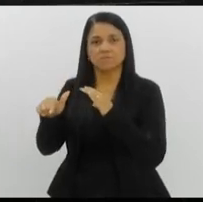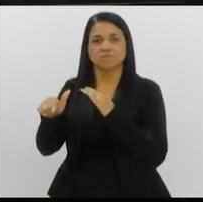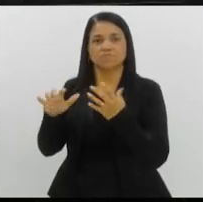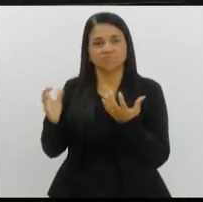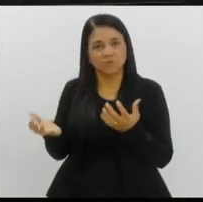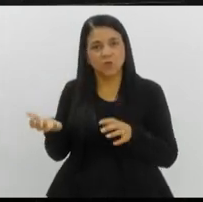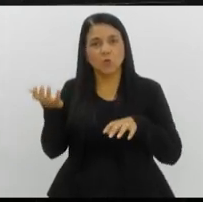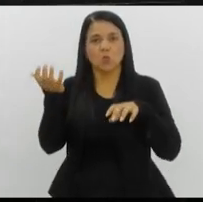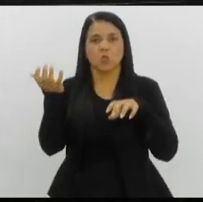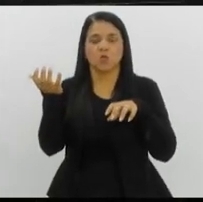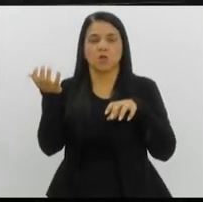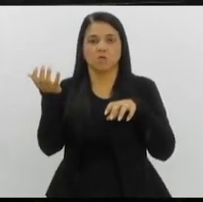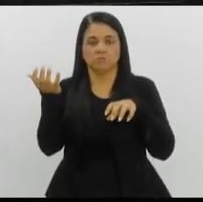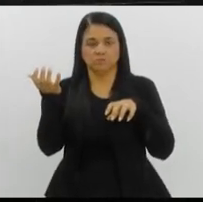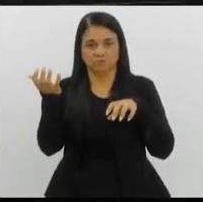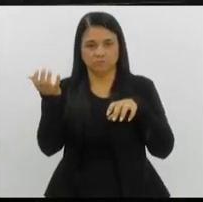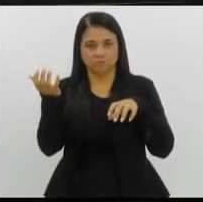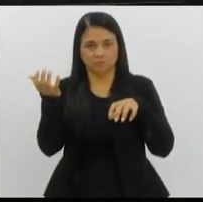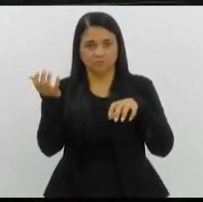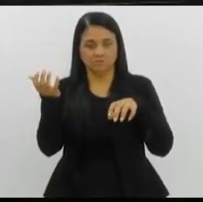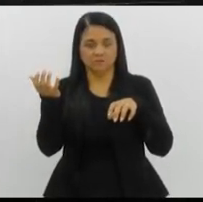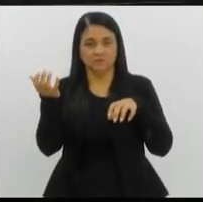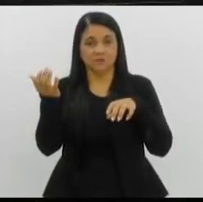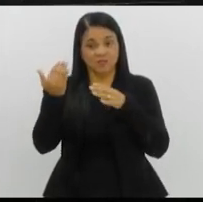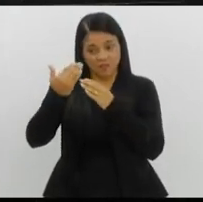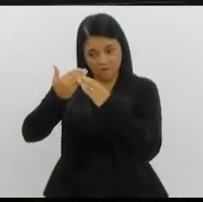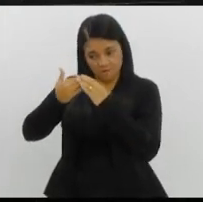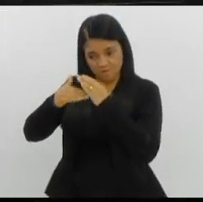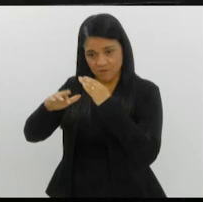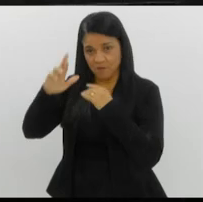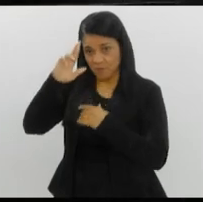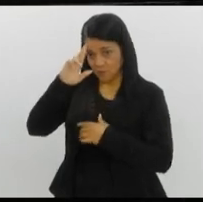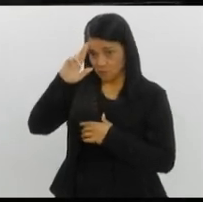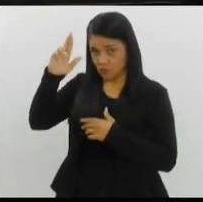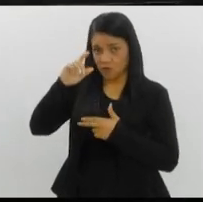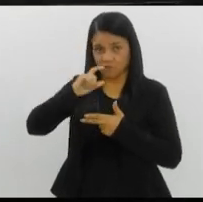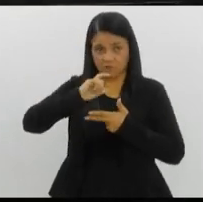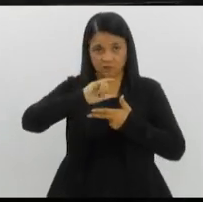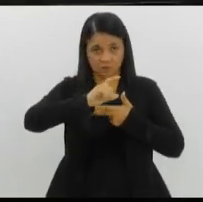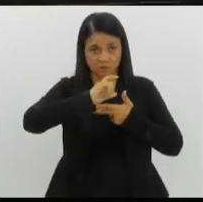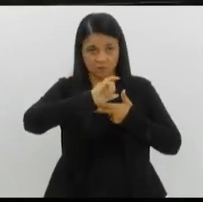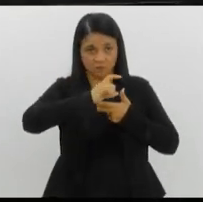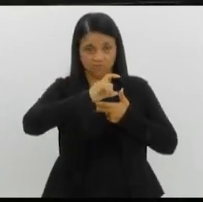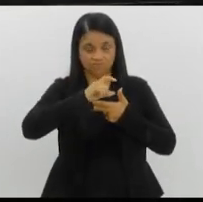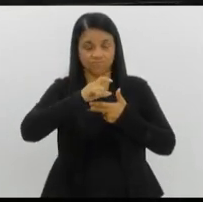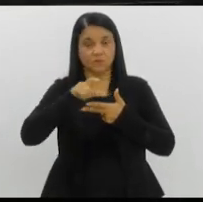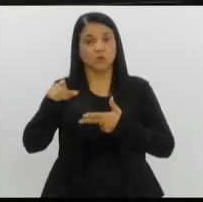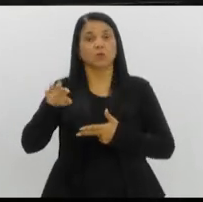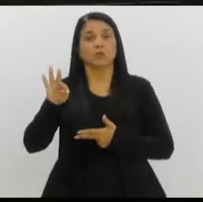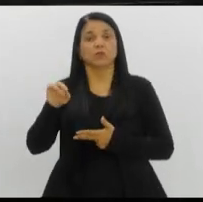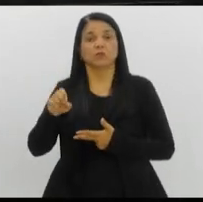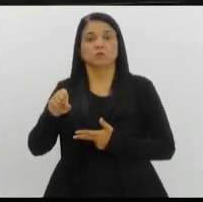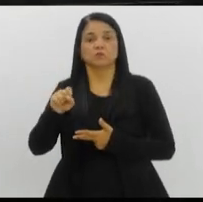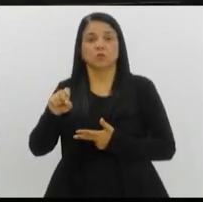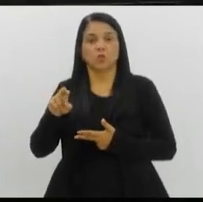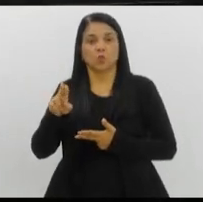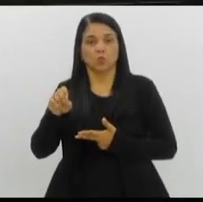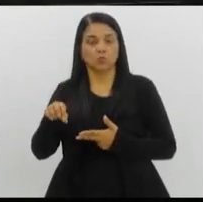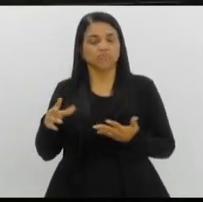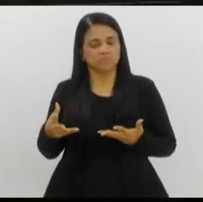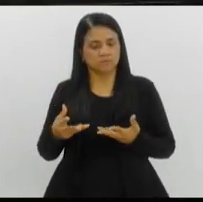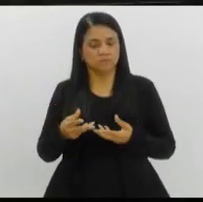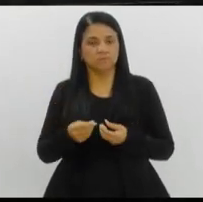Congresso Nacional enviada pelo chefe do Poder Executivo, ele terá essa sensibilidade que